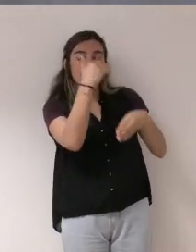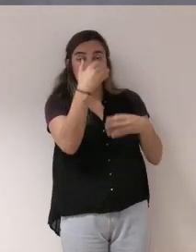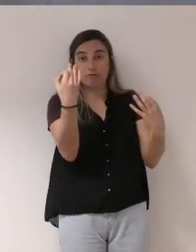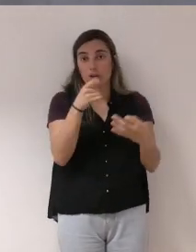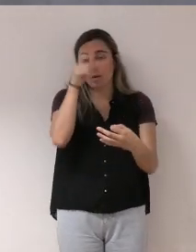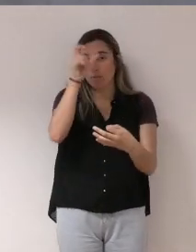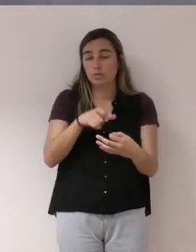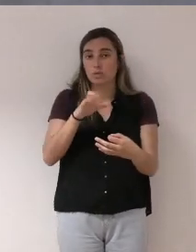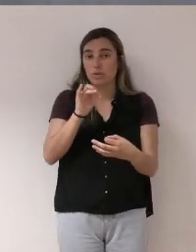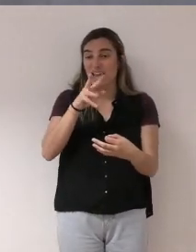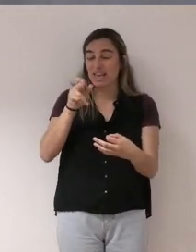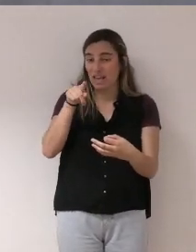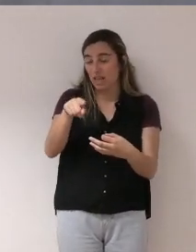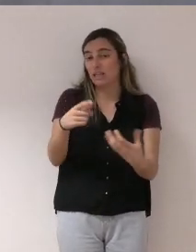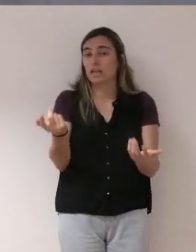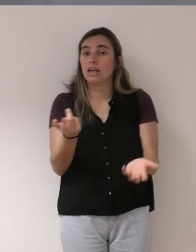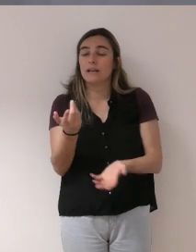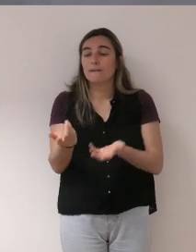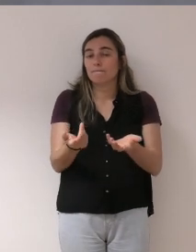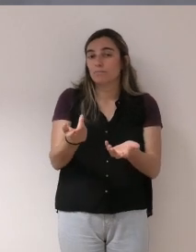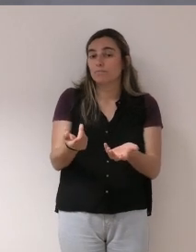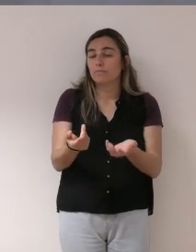vai recuando